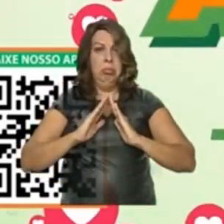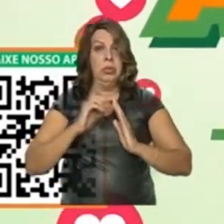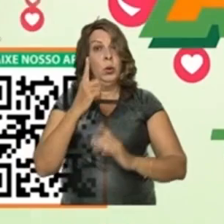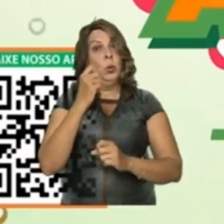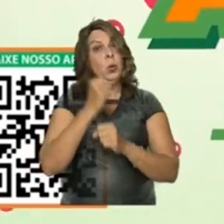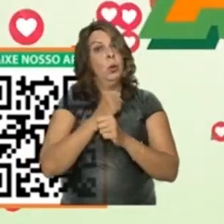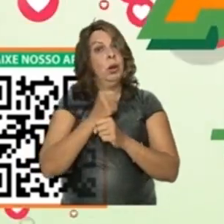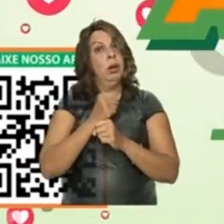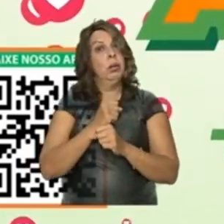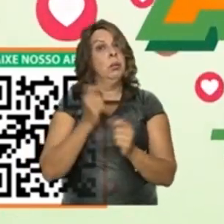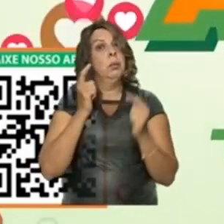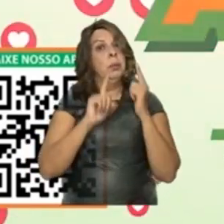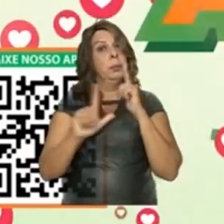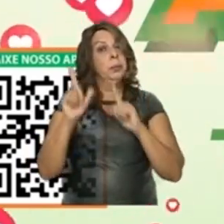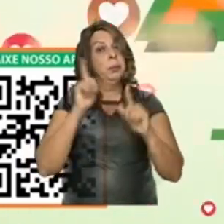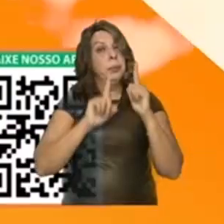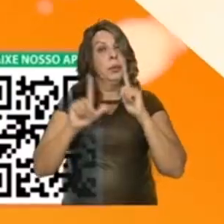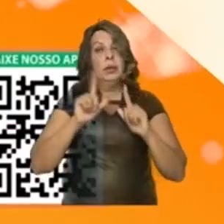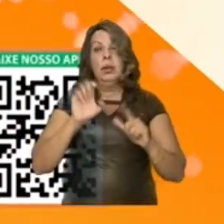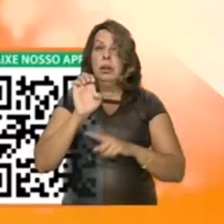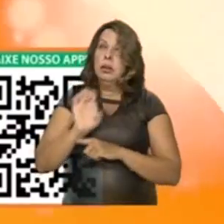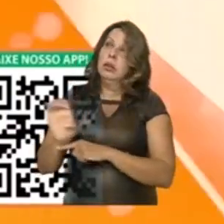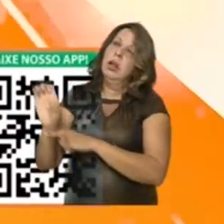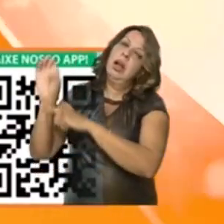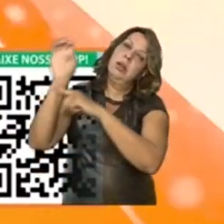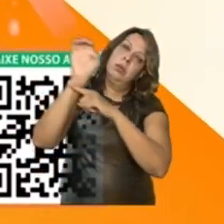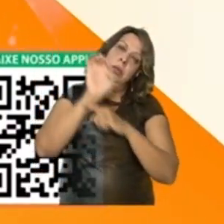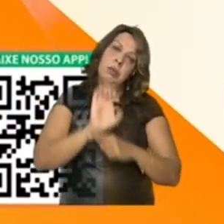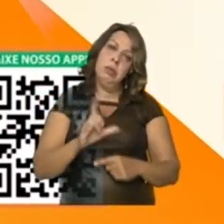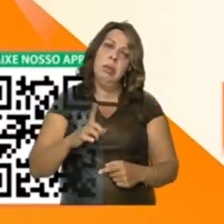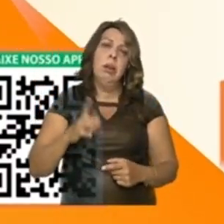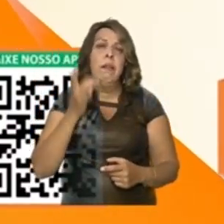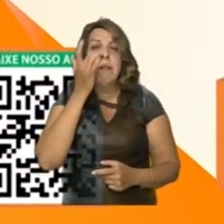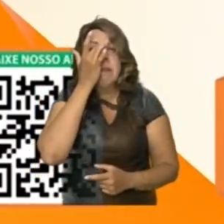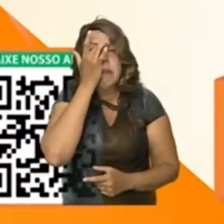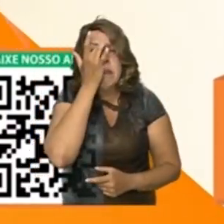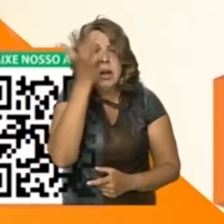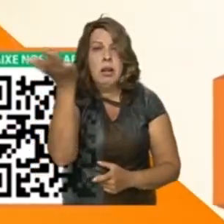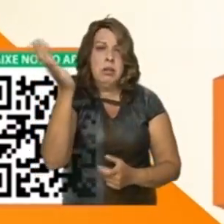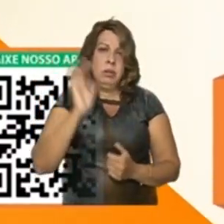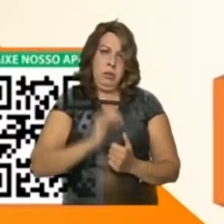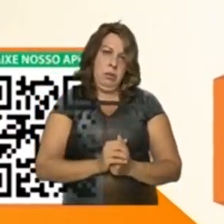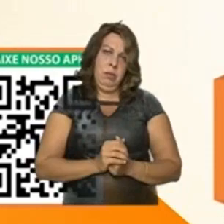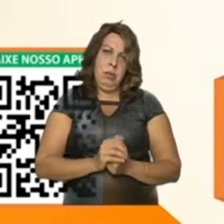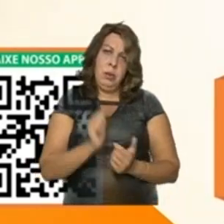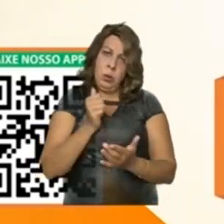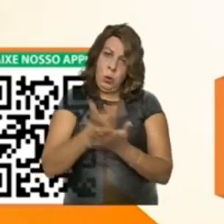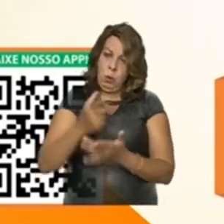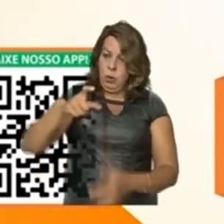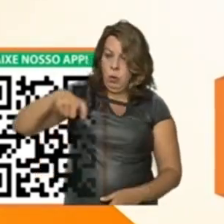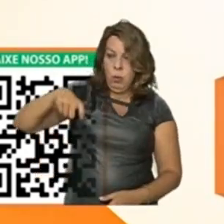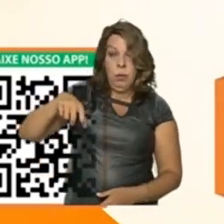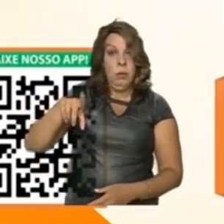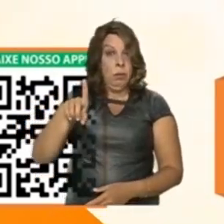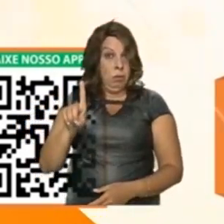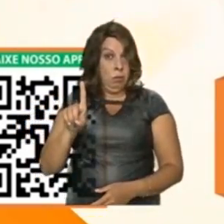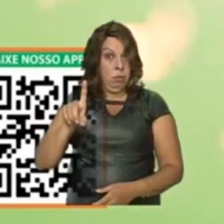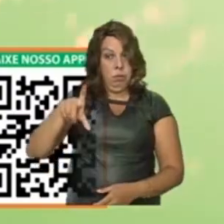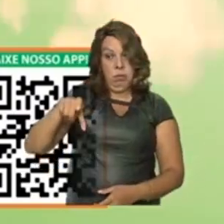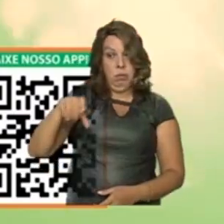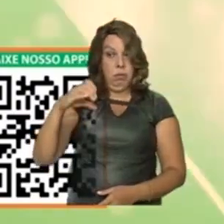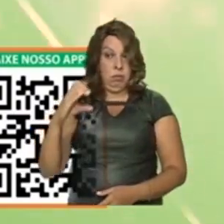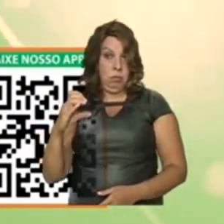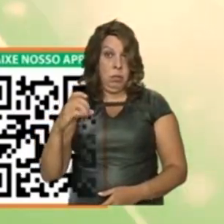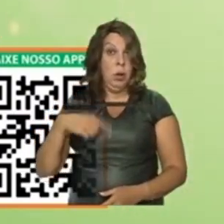ano fazendo contemplados em todo o estado. Muito mais facilidade para você. Compre no cartão de crédito, débito ou boleto